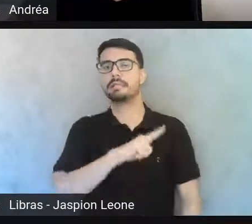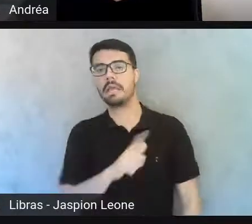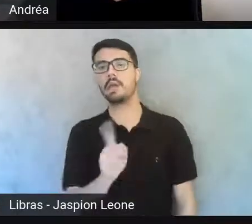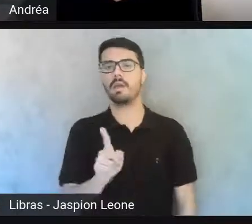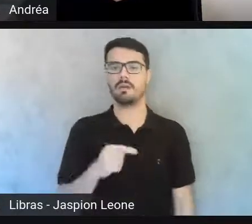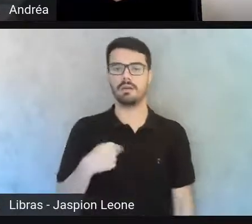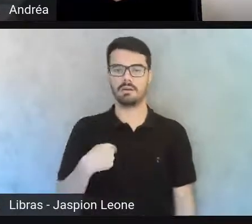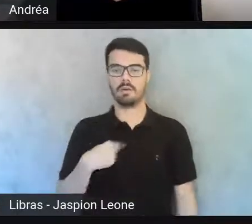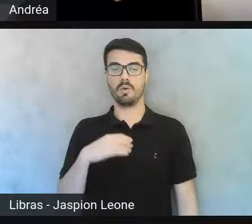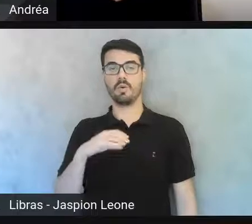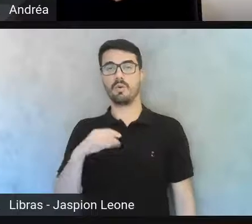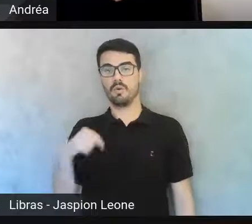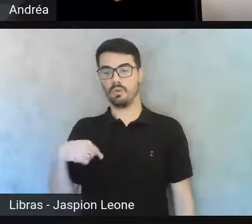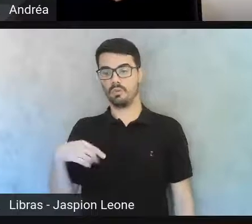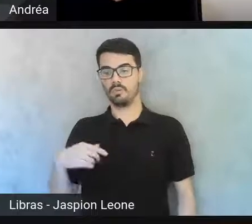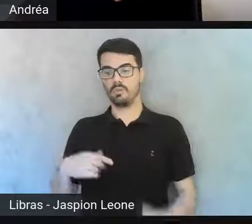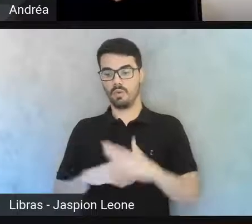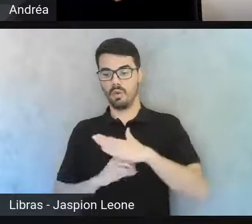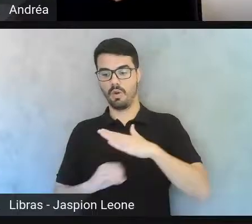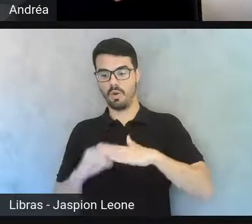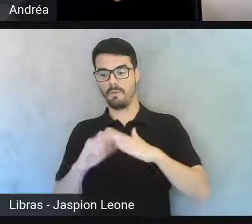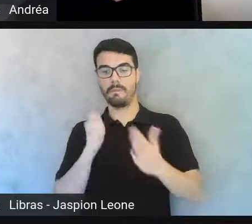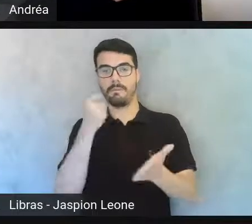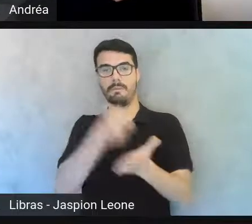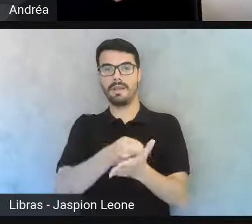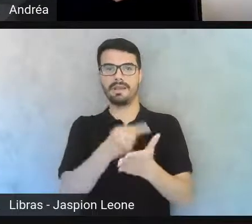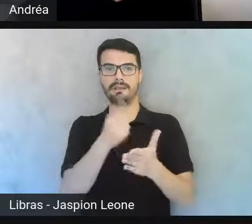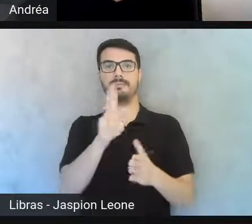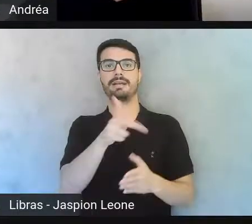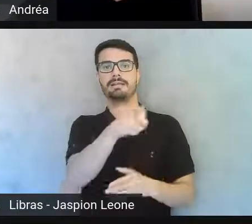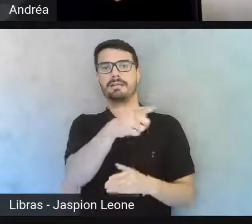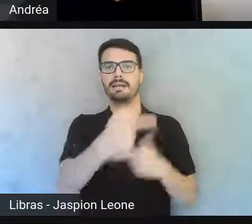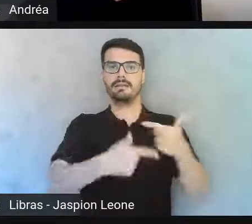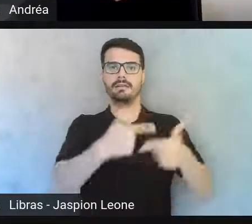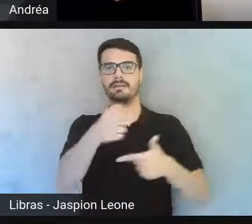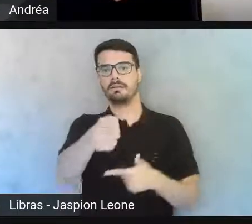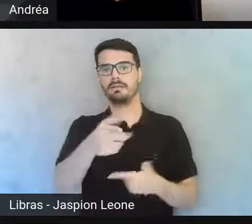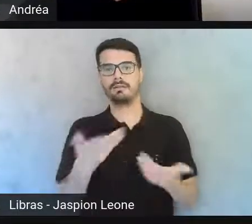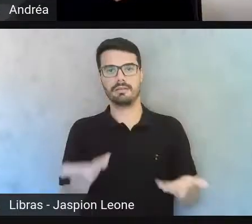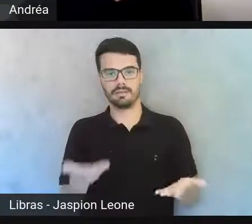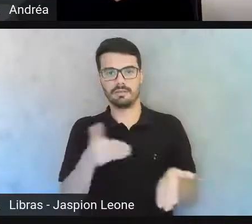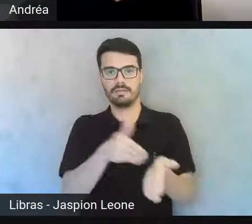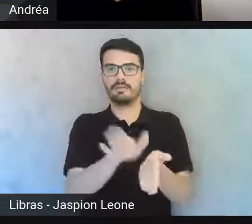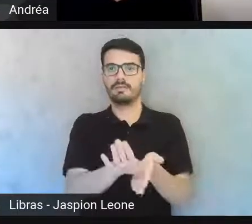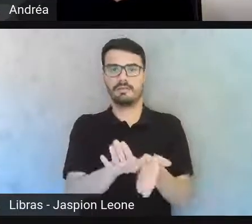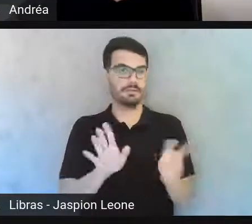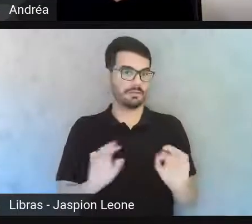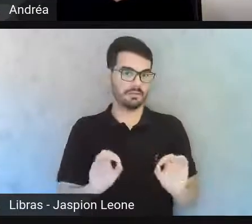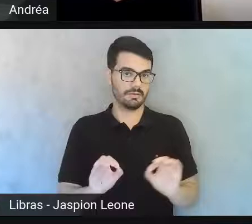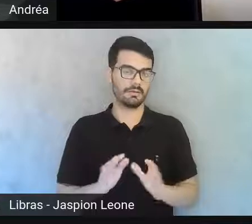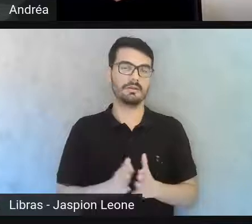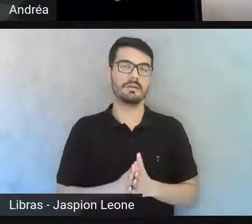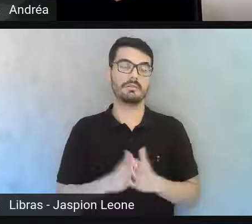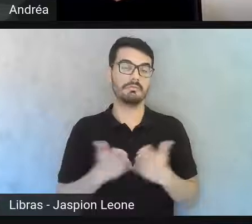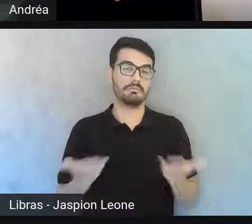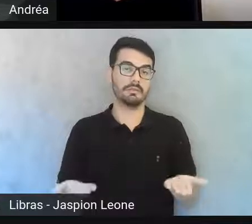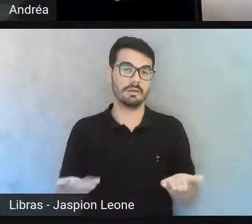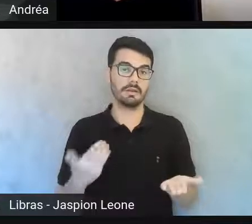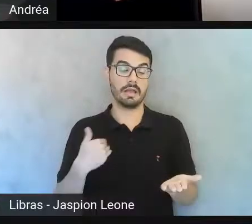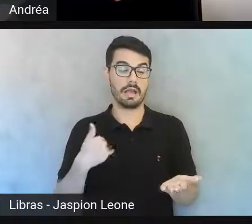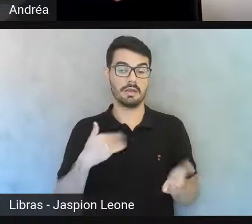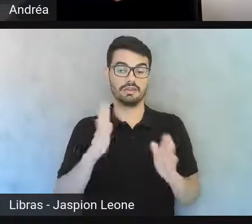paga integral, é porque ele quer a manutenção do emprego, do empregado, ele não quer mandar o empregado embora. Então,